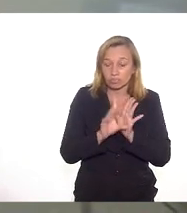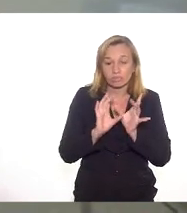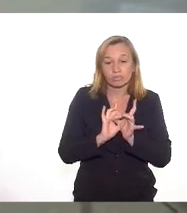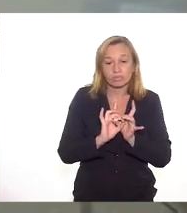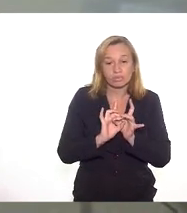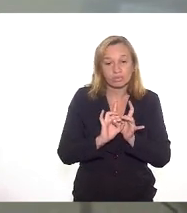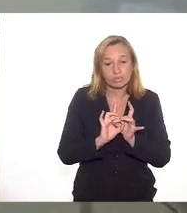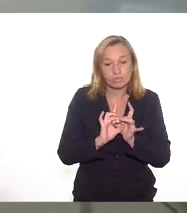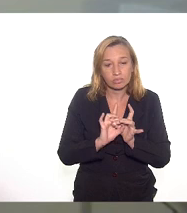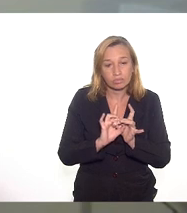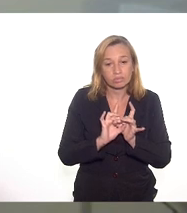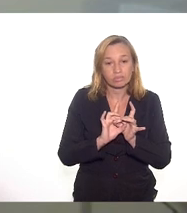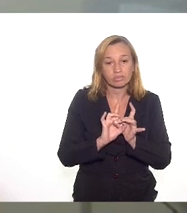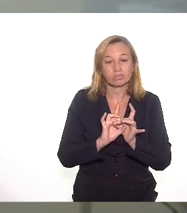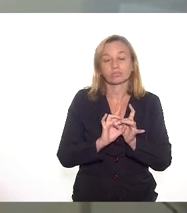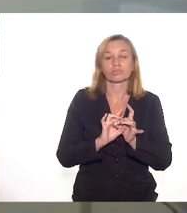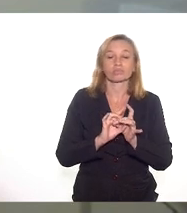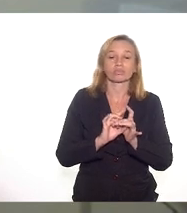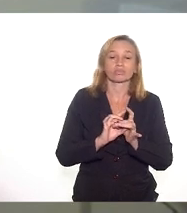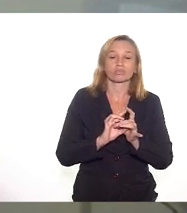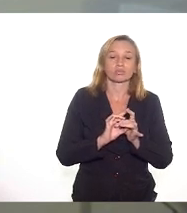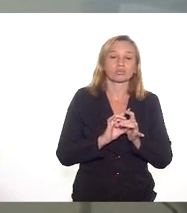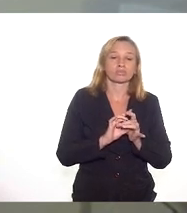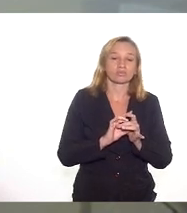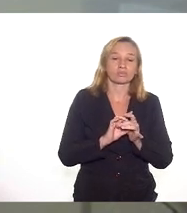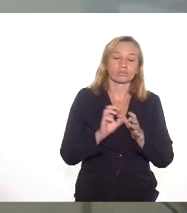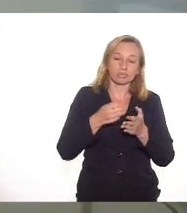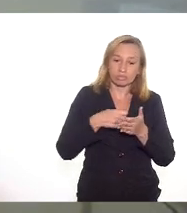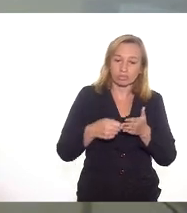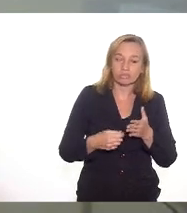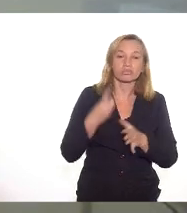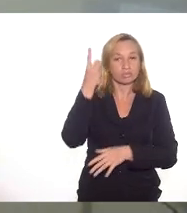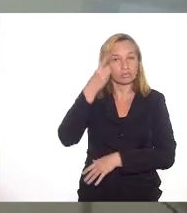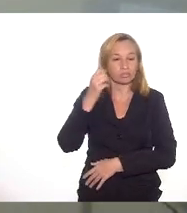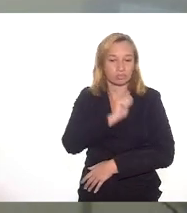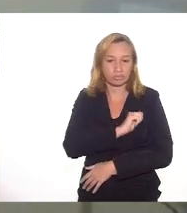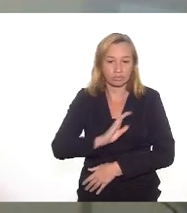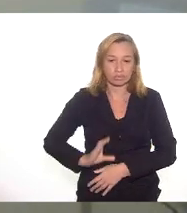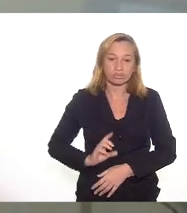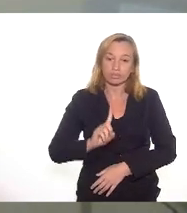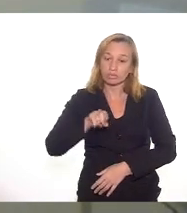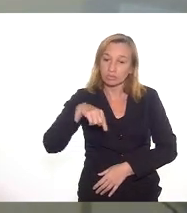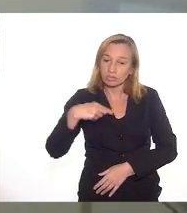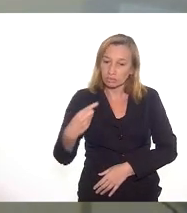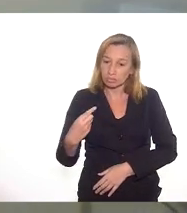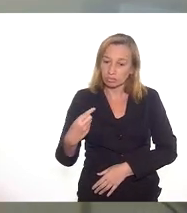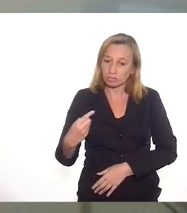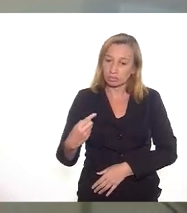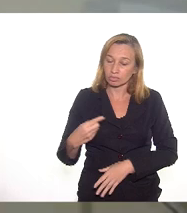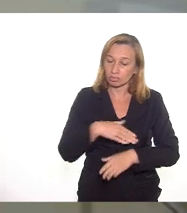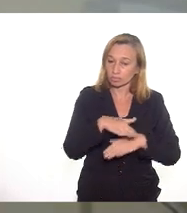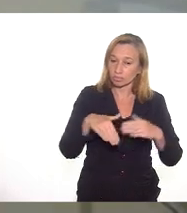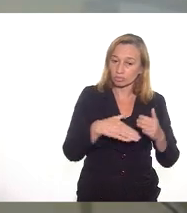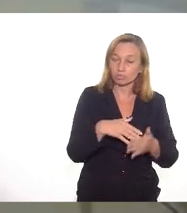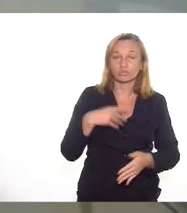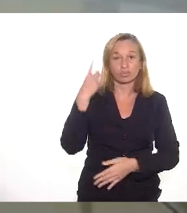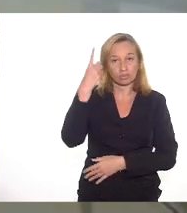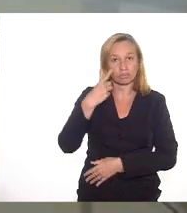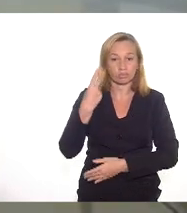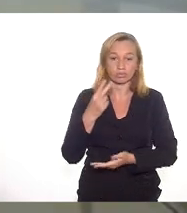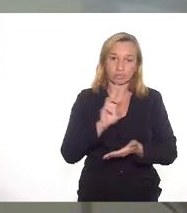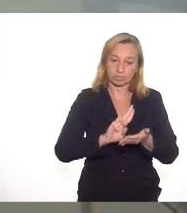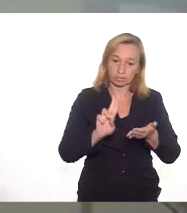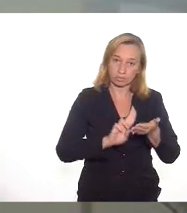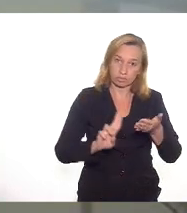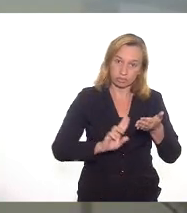autoria do deputado André Ceciliano e depois se tornou de autoria de todos nós,